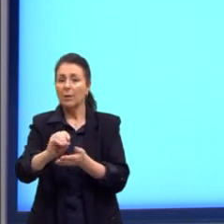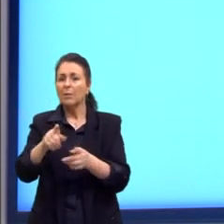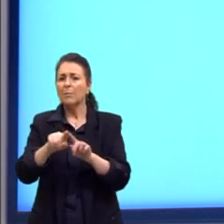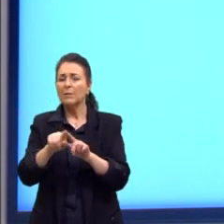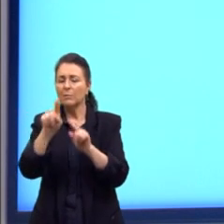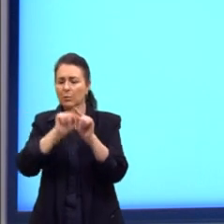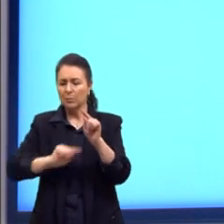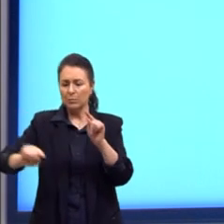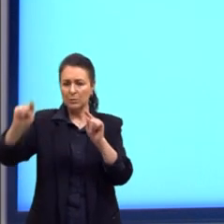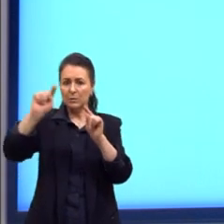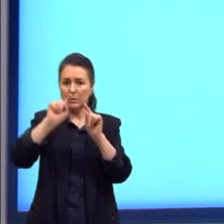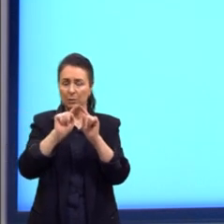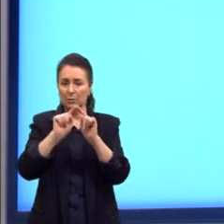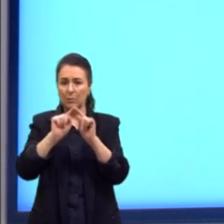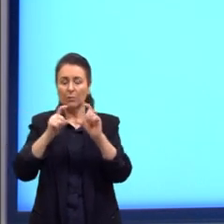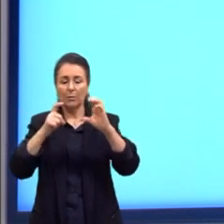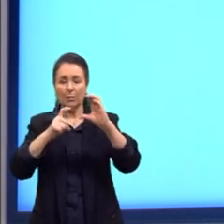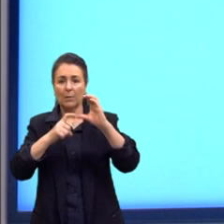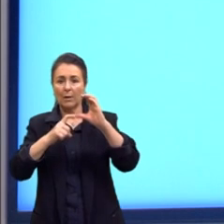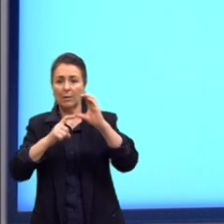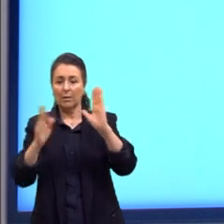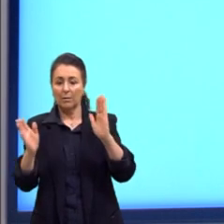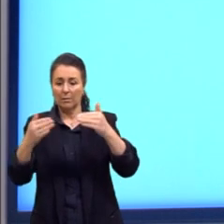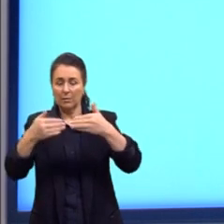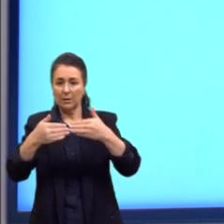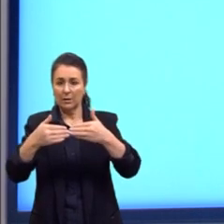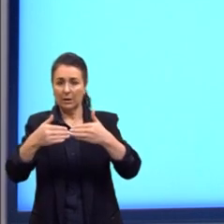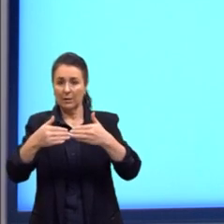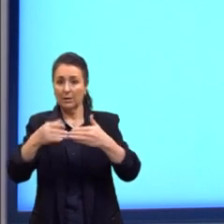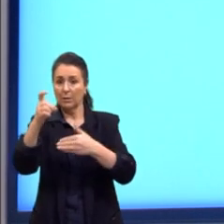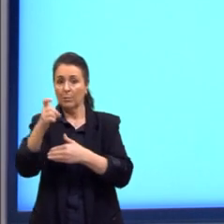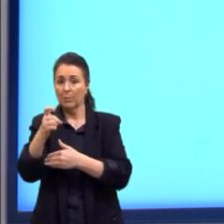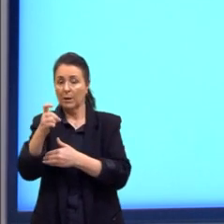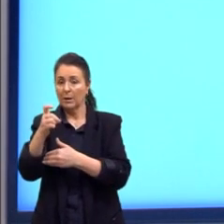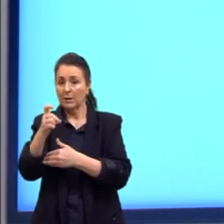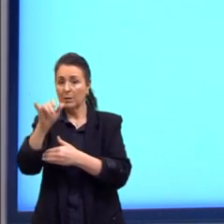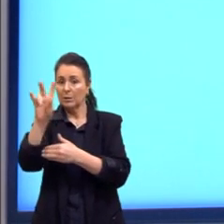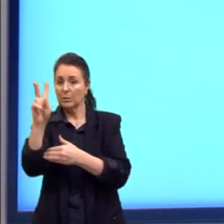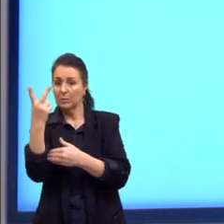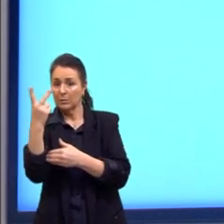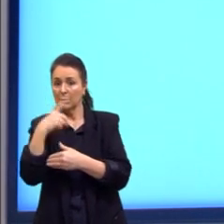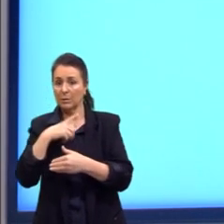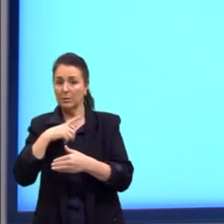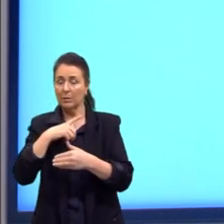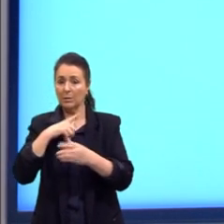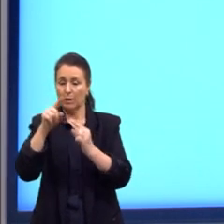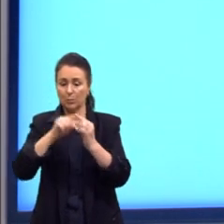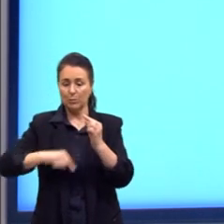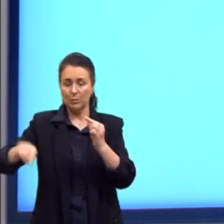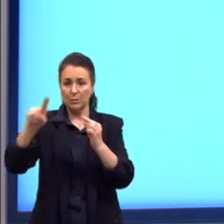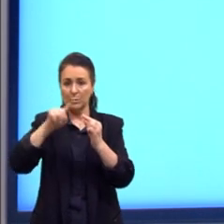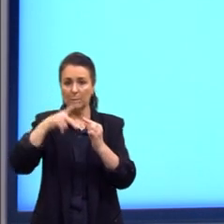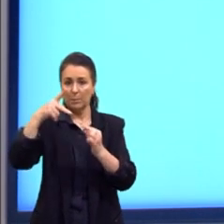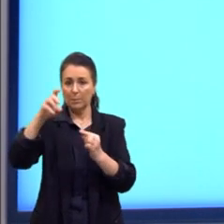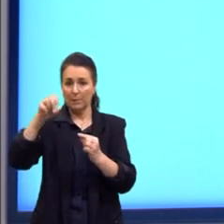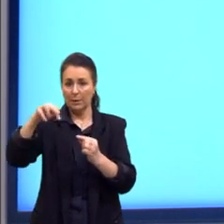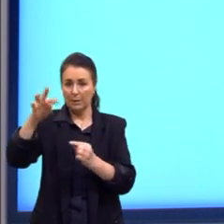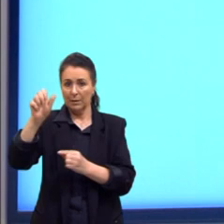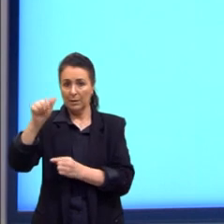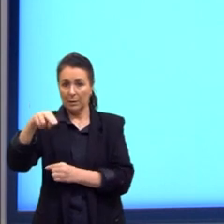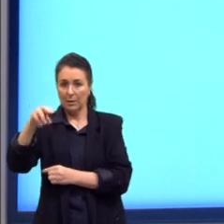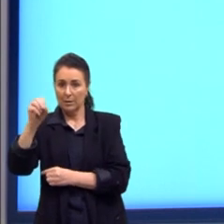for um ciclo ou seja uma cadeia fechada e eu tenho uma hidroxila nessa cadeia fechada eu vou ter um ciclo pentanol porque Pente